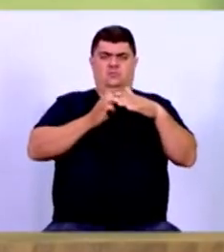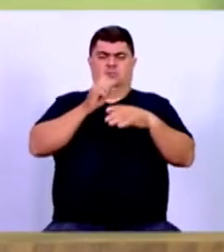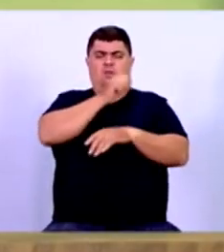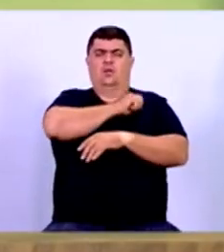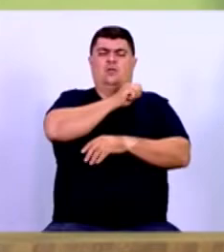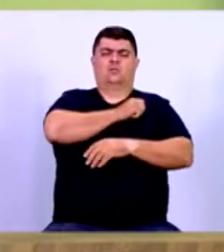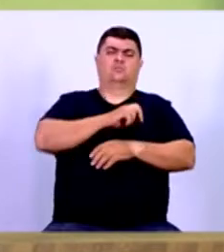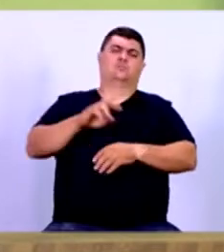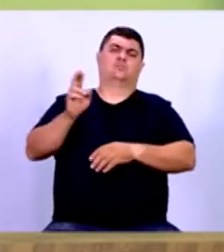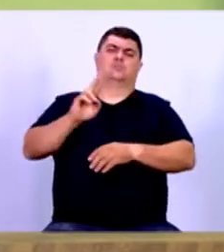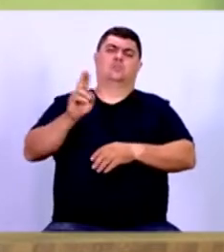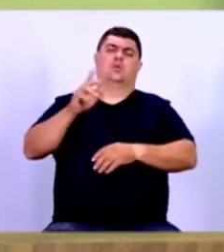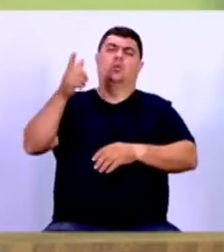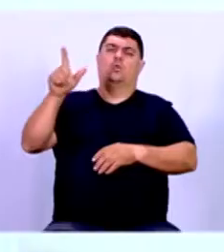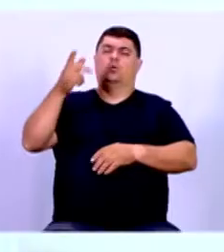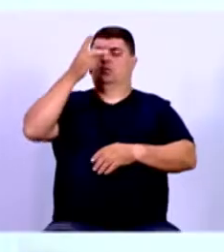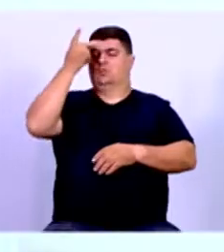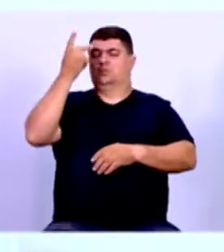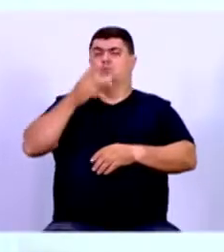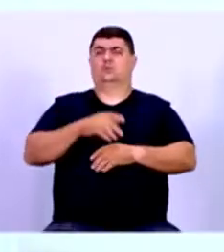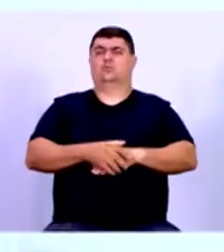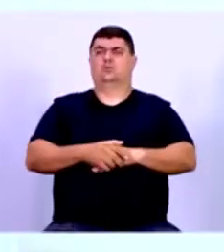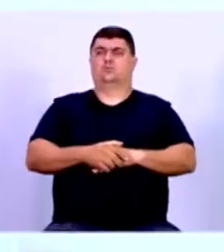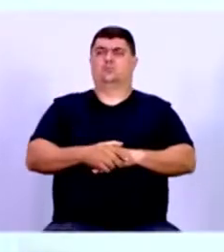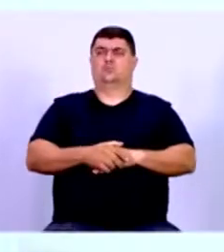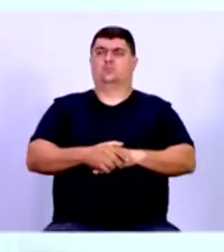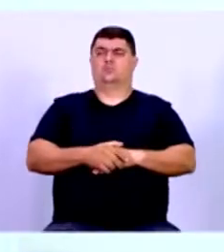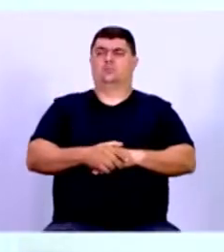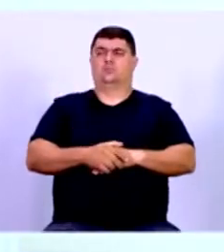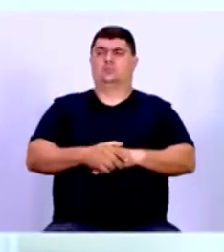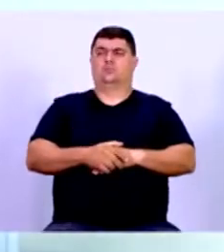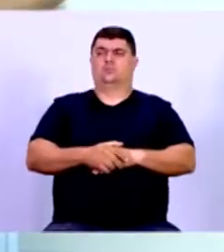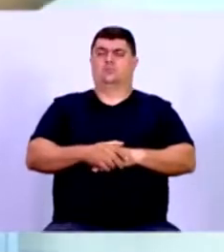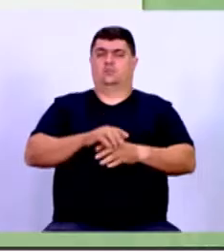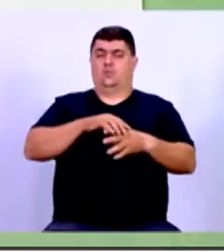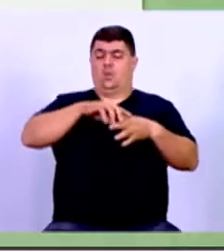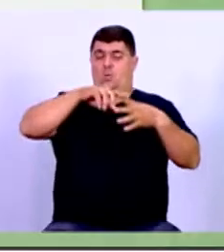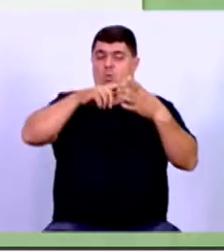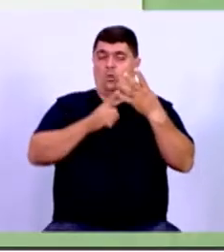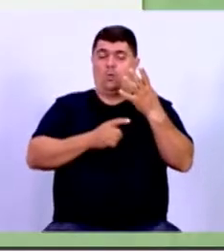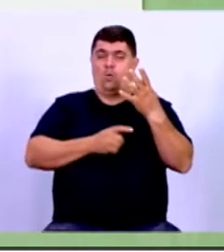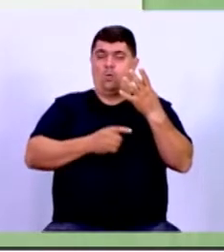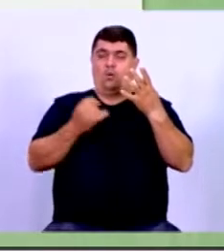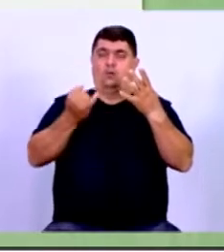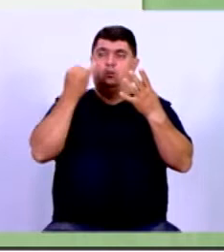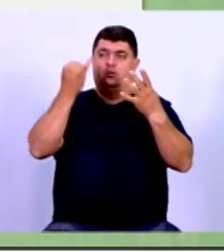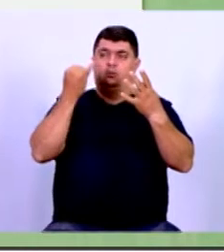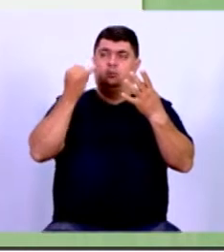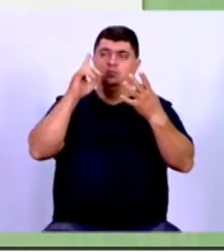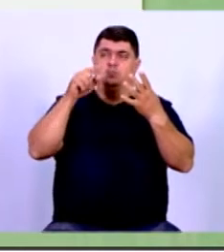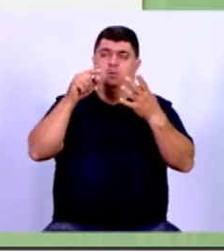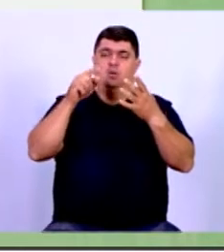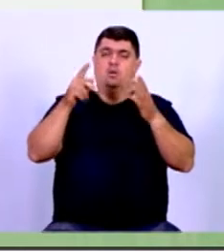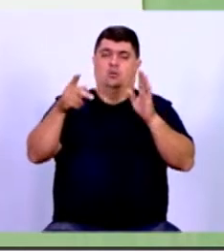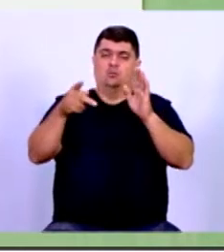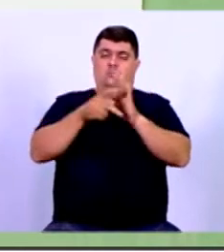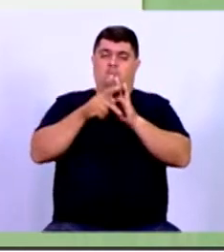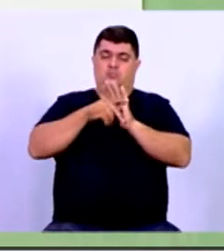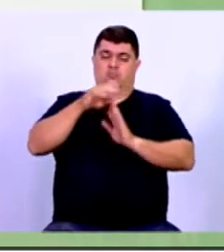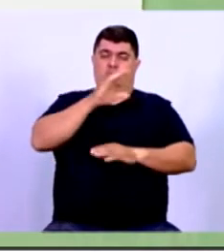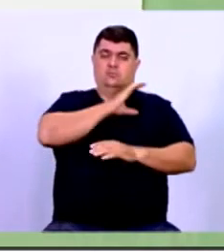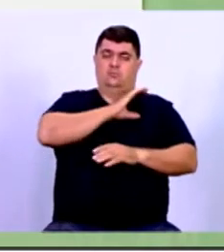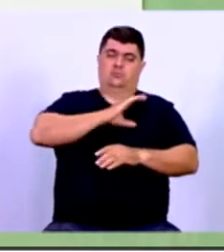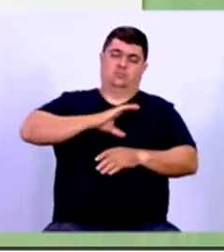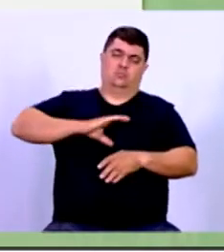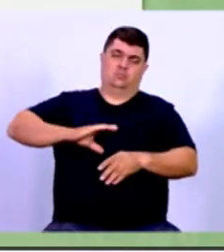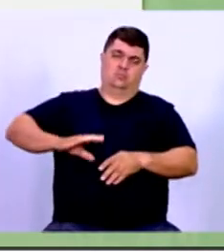estudante? Quem é outra figura? São principalmente 4 figuras. O agente de integração, e vocês vão